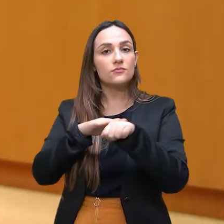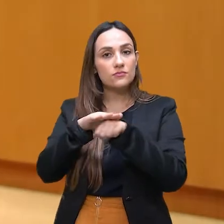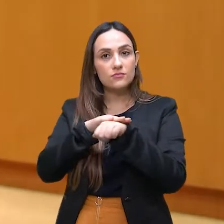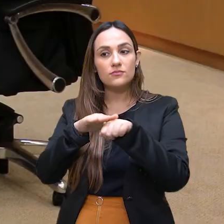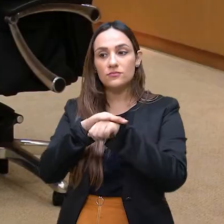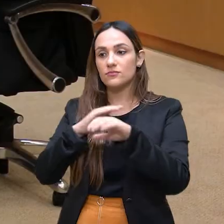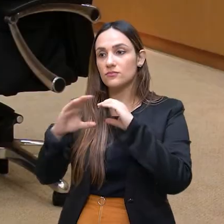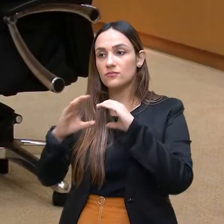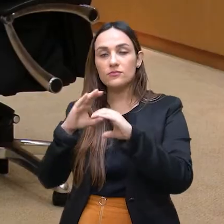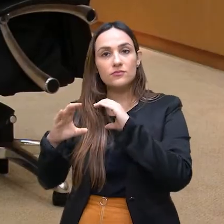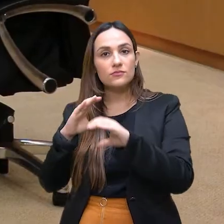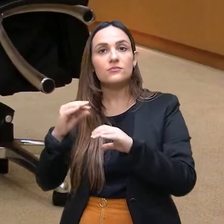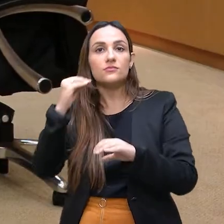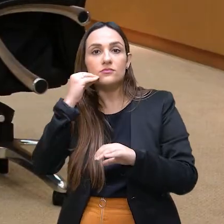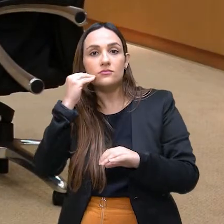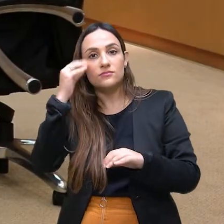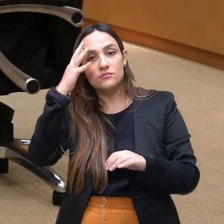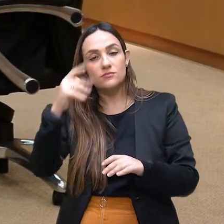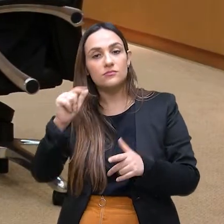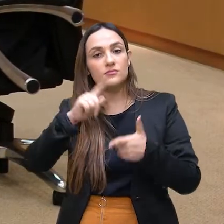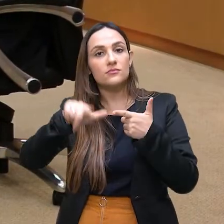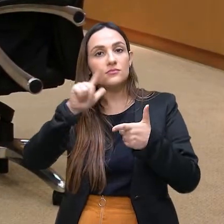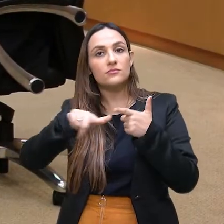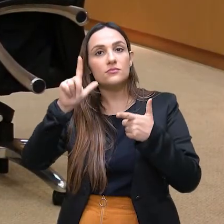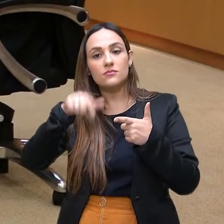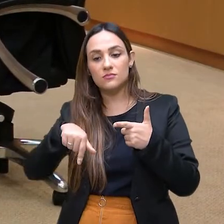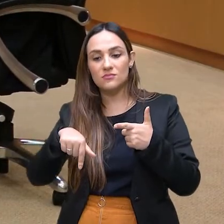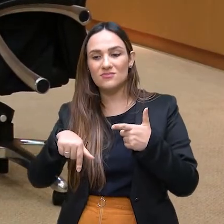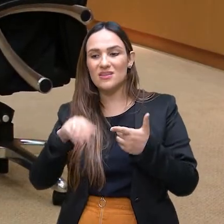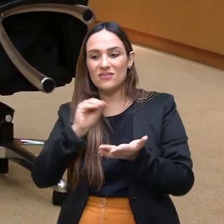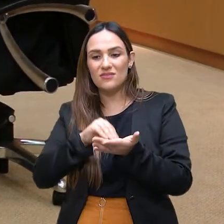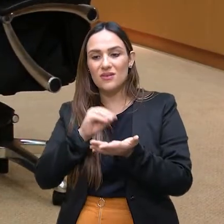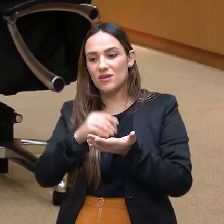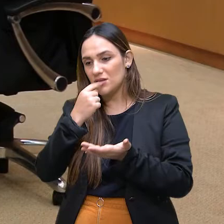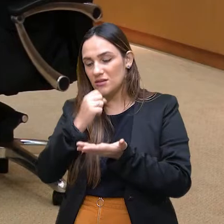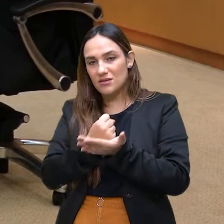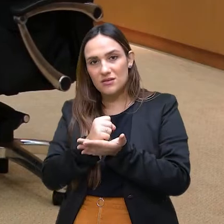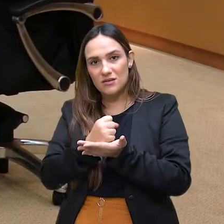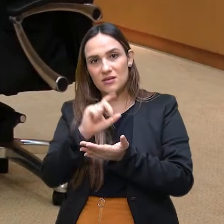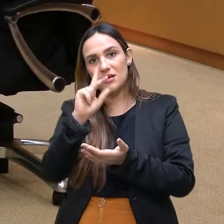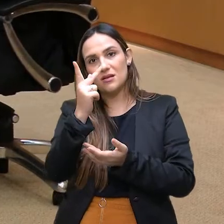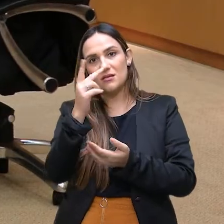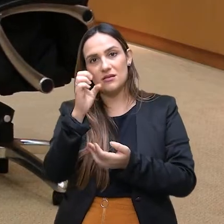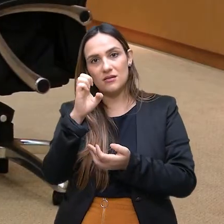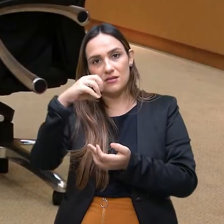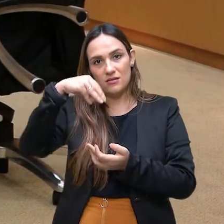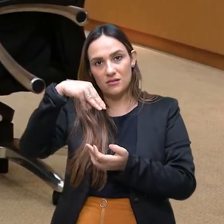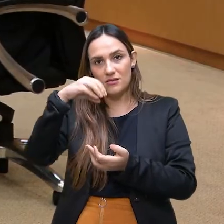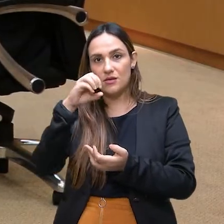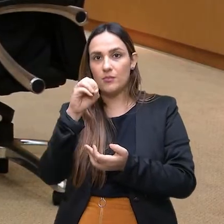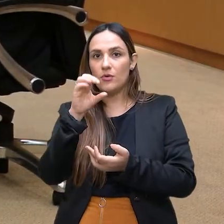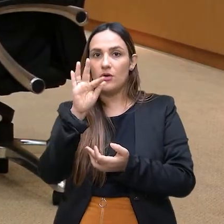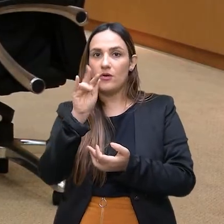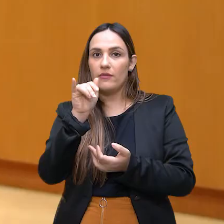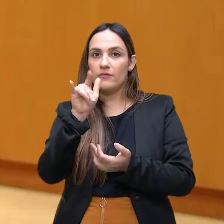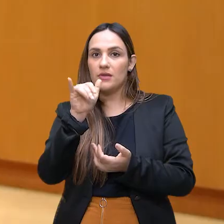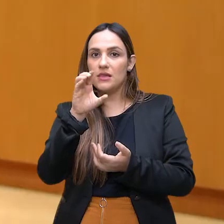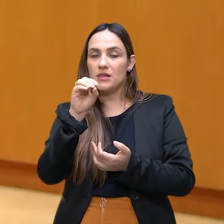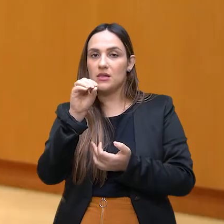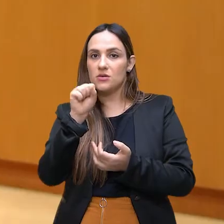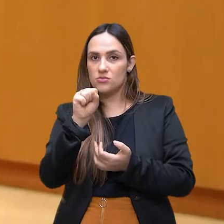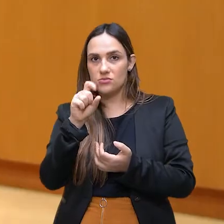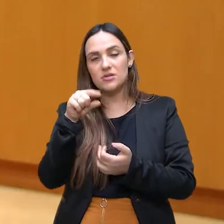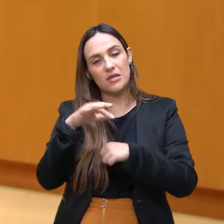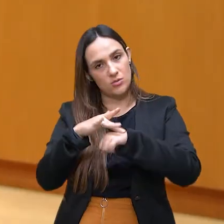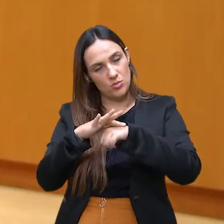comitê, resolver problema de fornecimento de medicamentos a hemofílicos, atendimento que era feito no regional, passou a